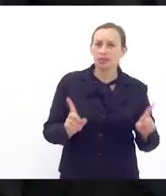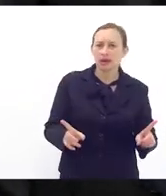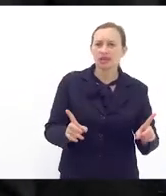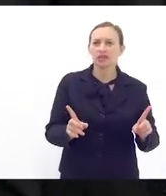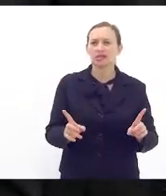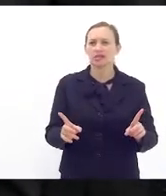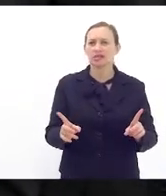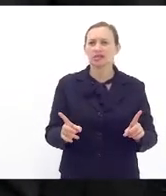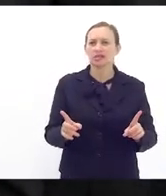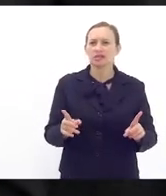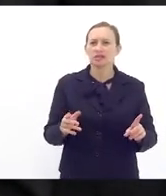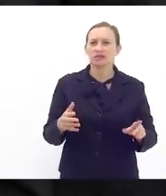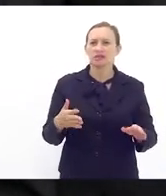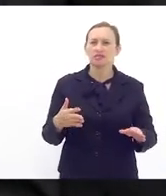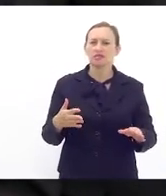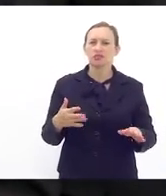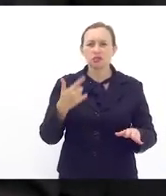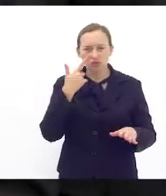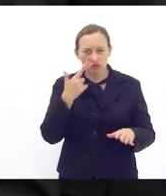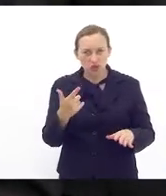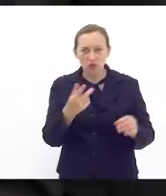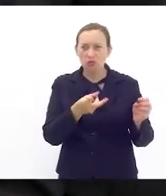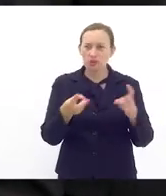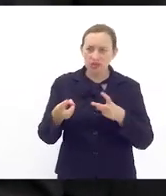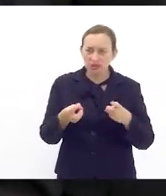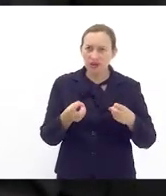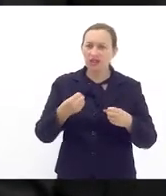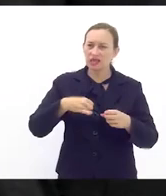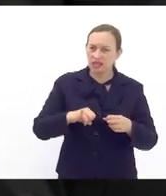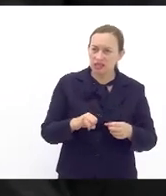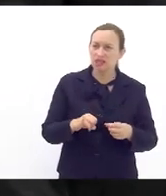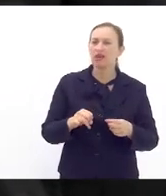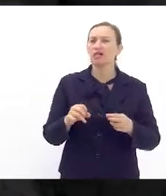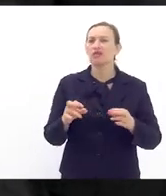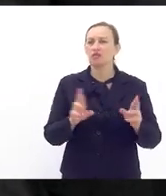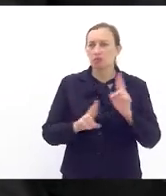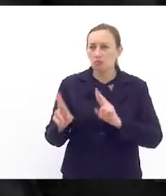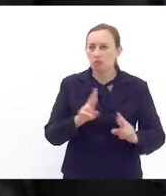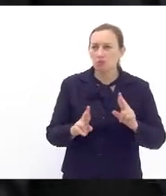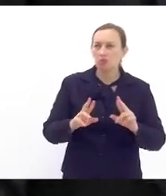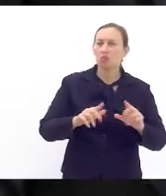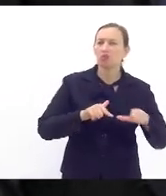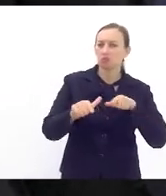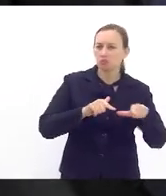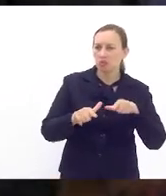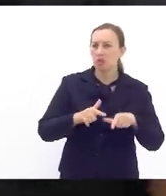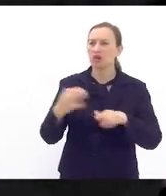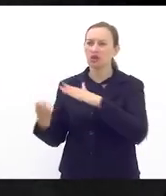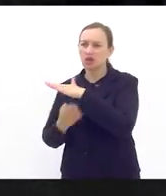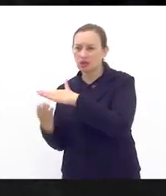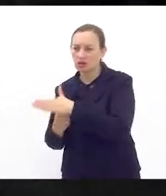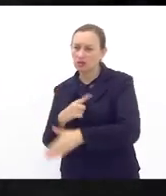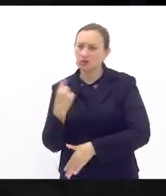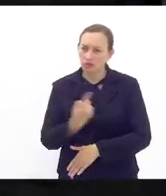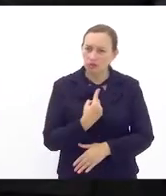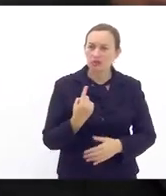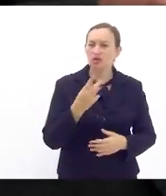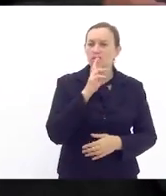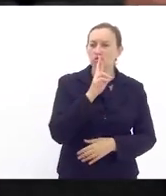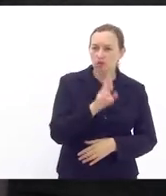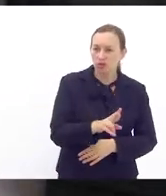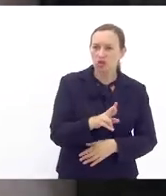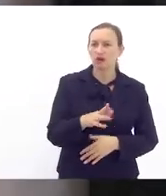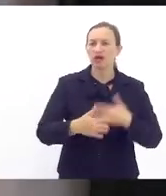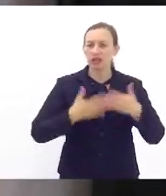dar entrada processar E se tiver alguma coisa relacionado aí com a operação da Light também teremos maior prazer em responder tá